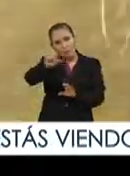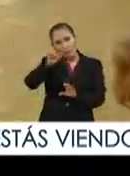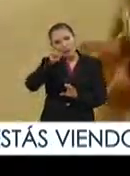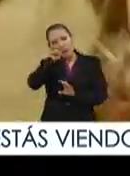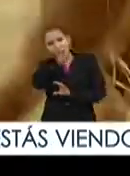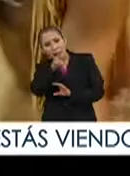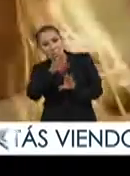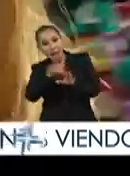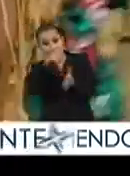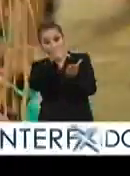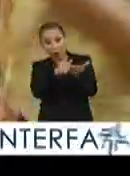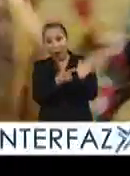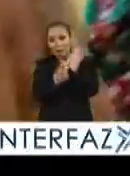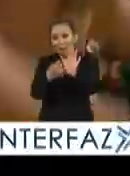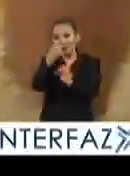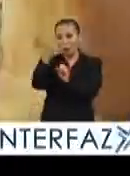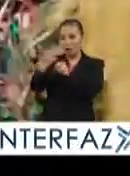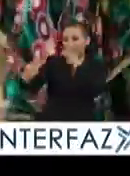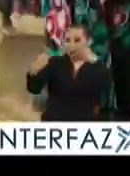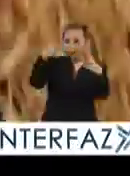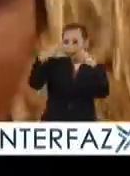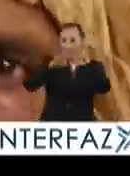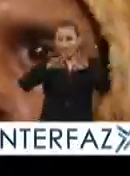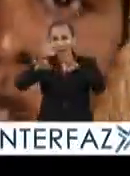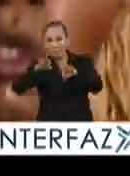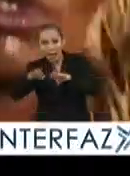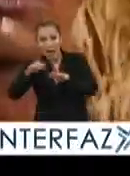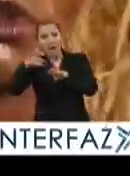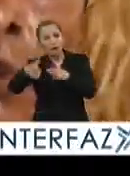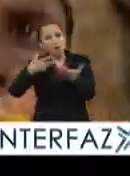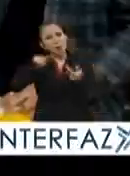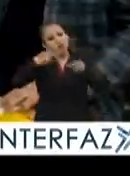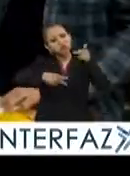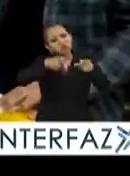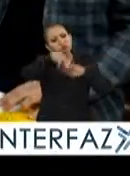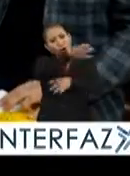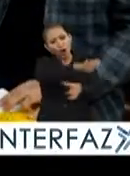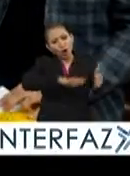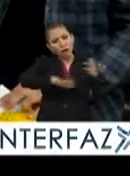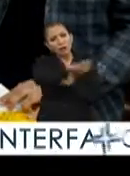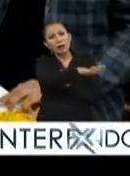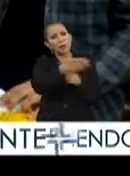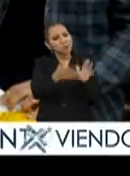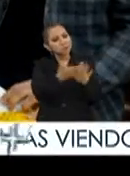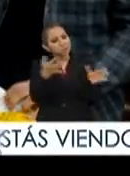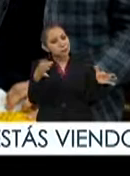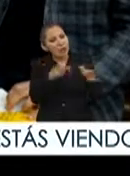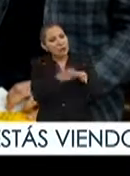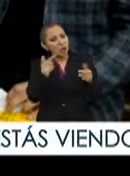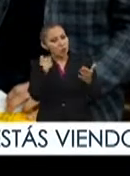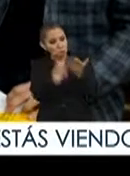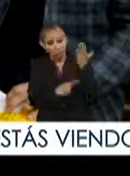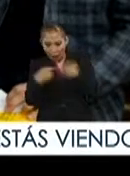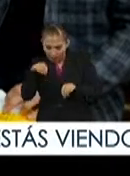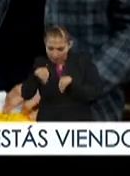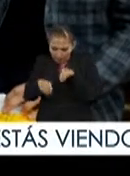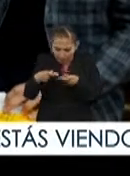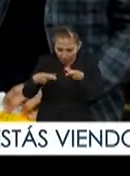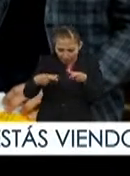terem mais espaço, mais oportunidades de trabalho, fruto de um diálogo com o setor, uma construção de uma política